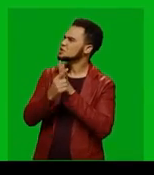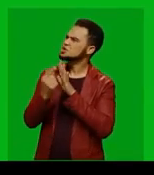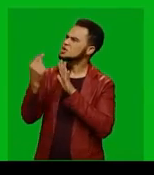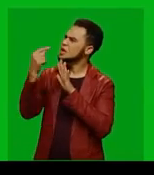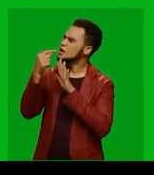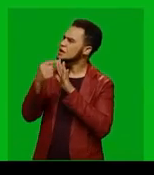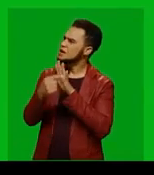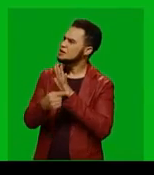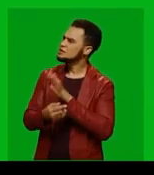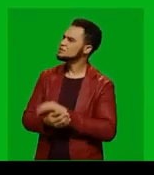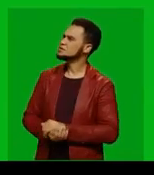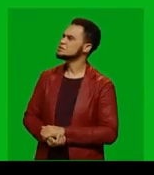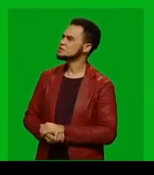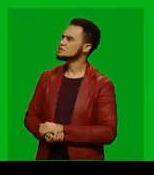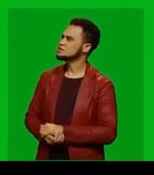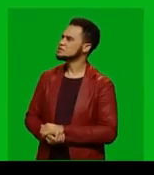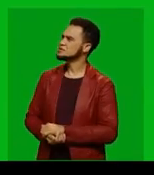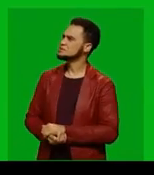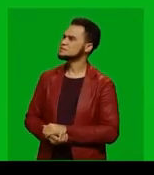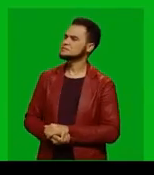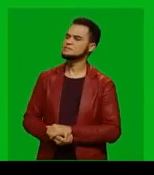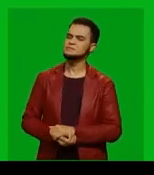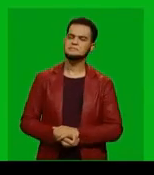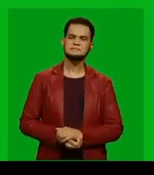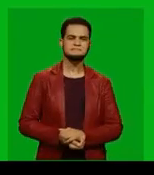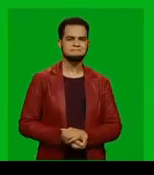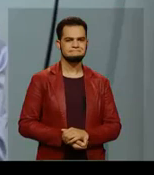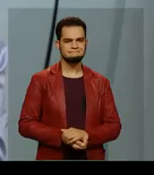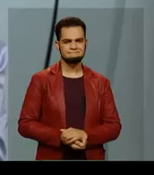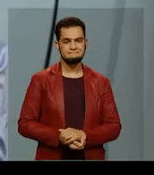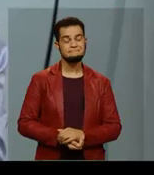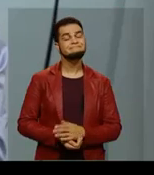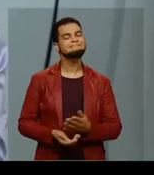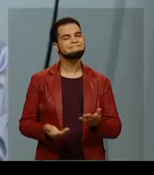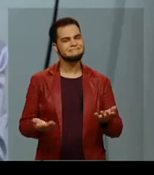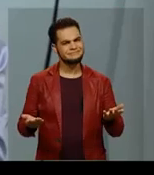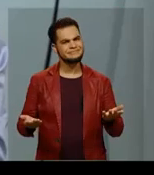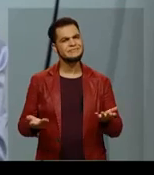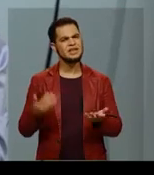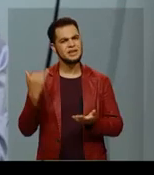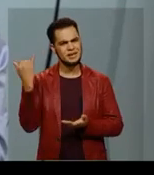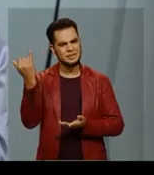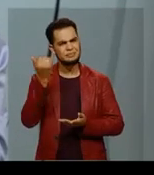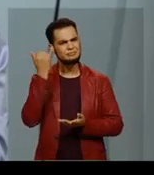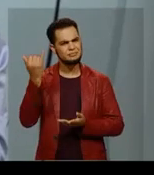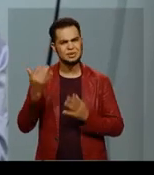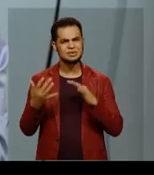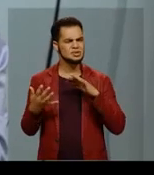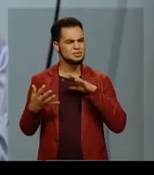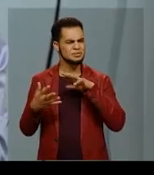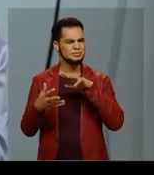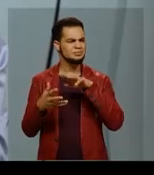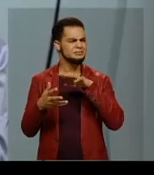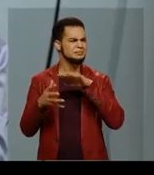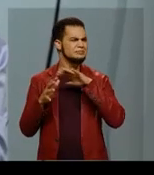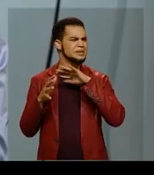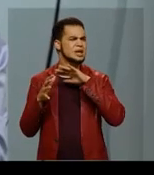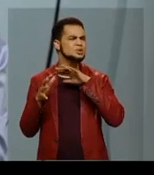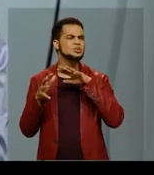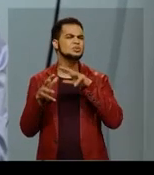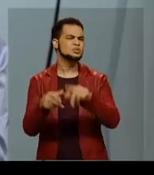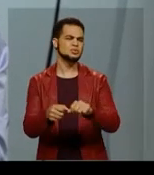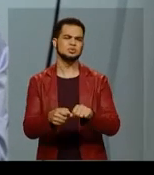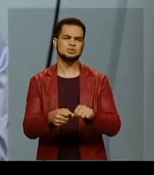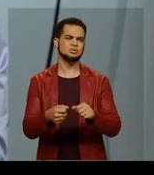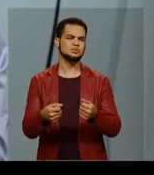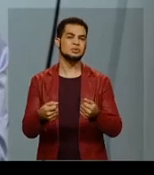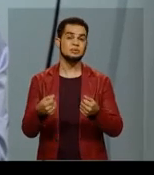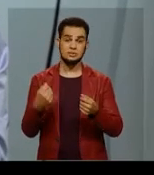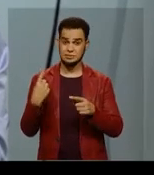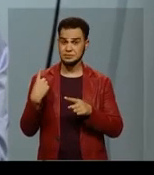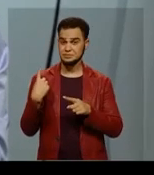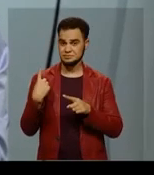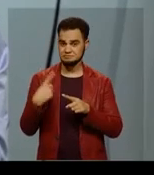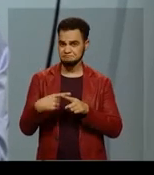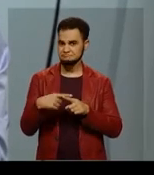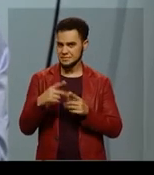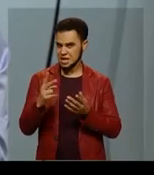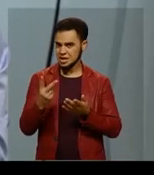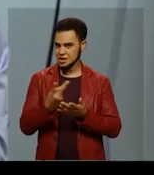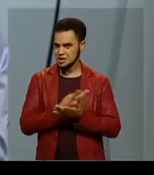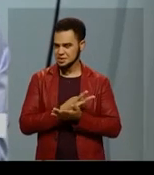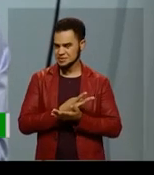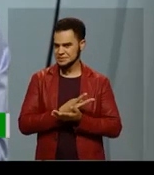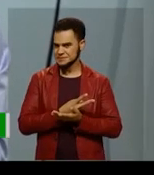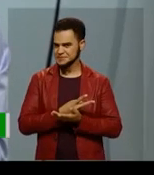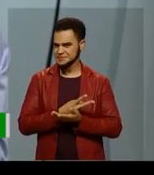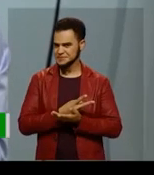da tirinha, a charge, é muito importante para tudo, né? Que, aliás, uma característica que a gente